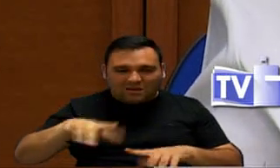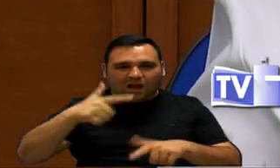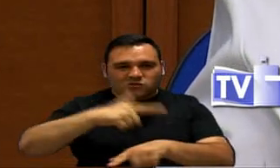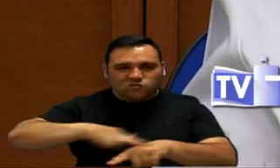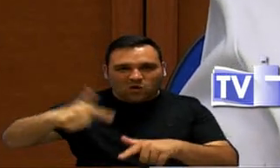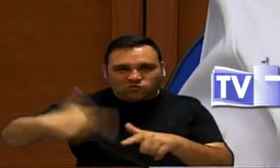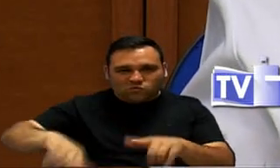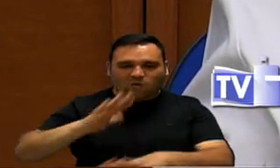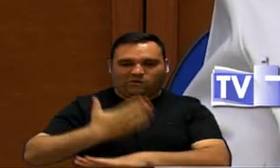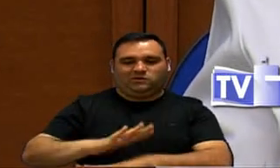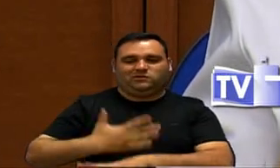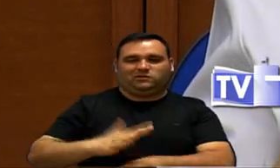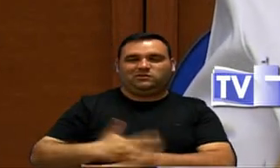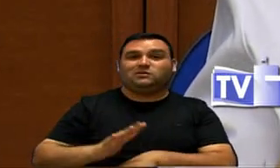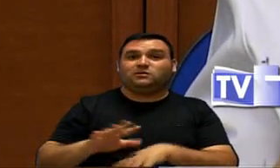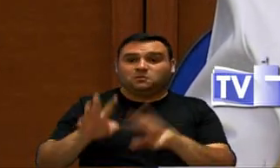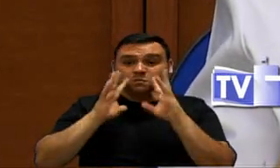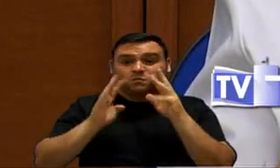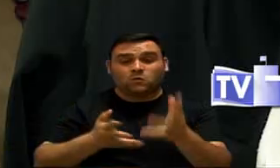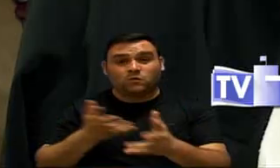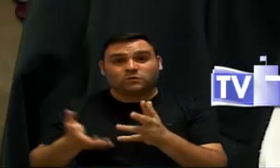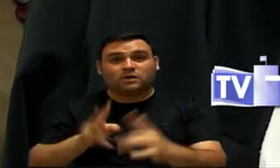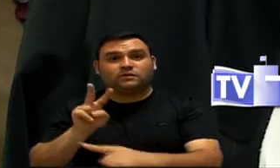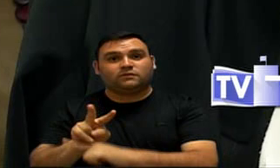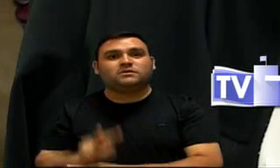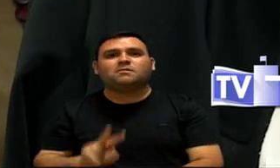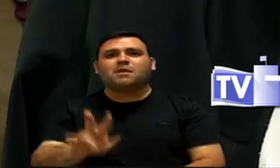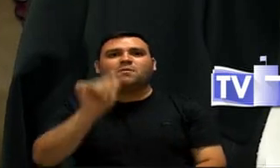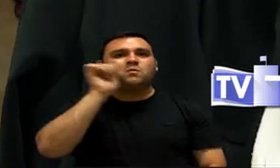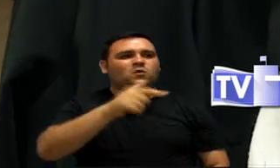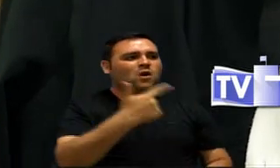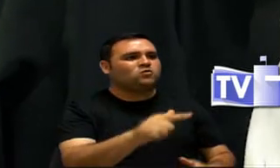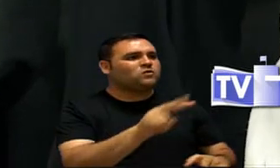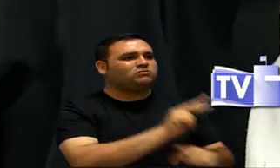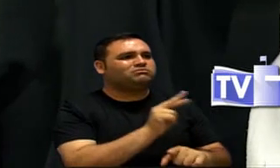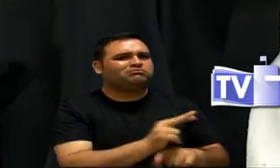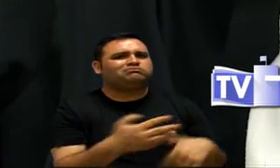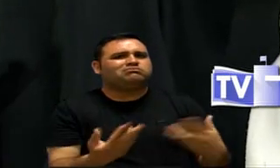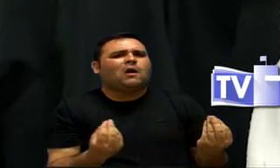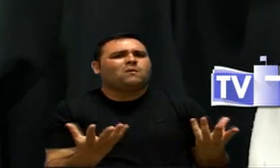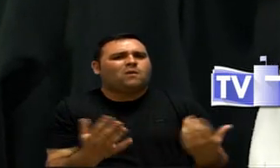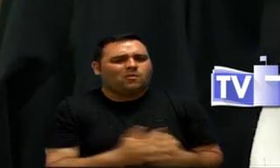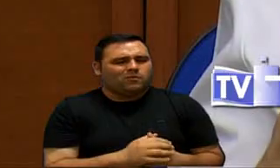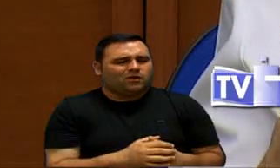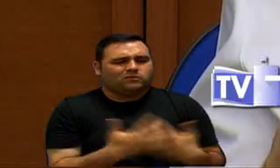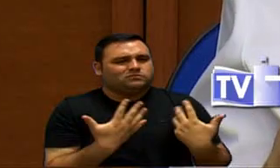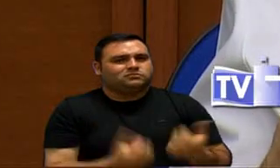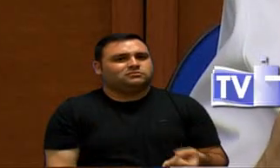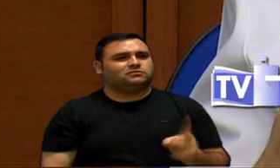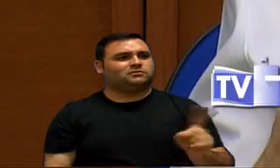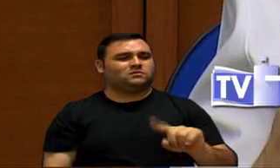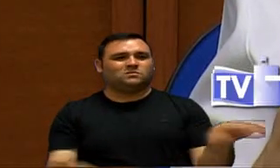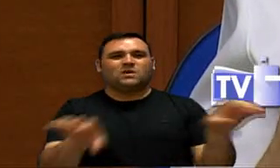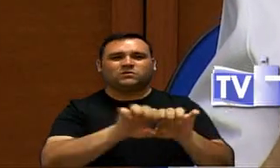quê, eles têm um atendimento da defensoria, mas as mulheres não. Isso não é aceitável. Isso não é, se é